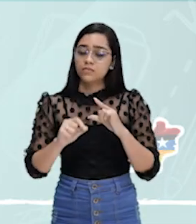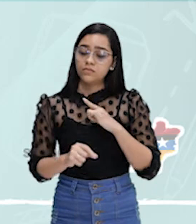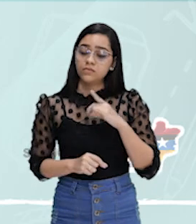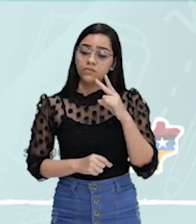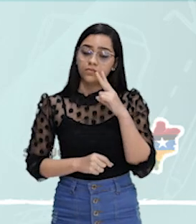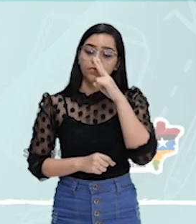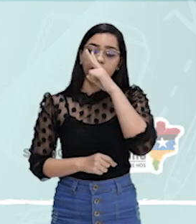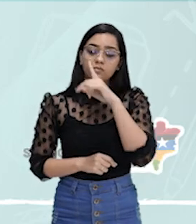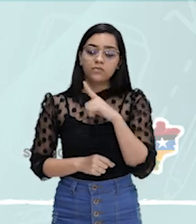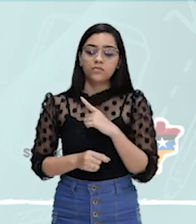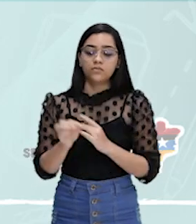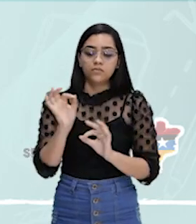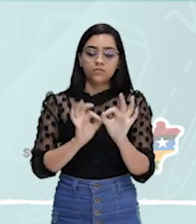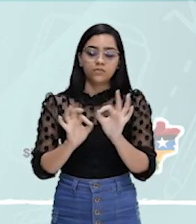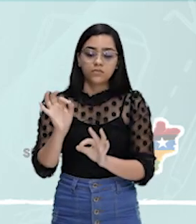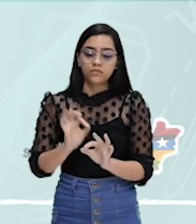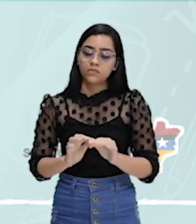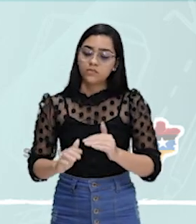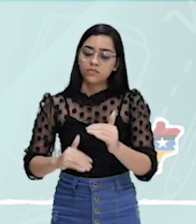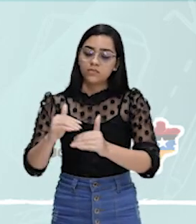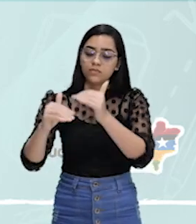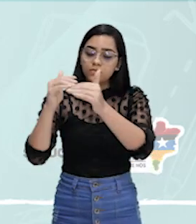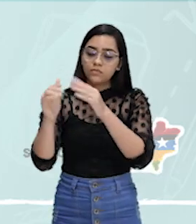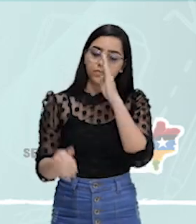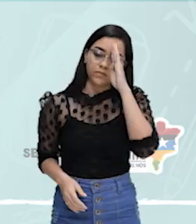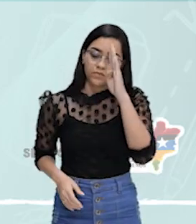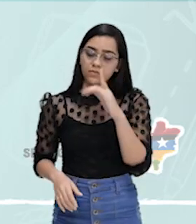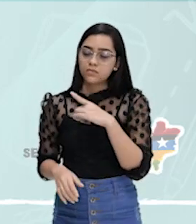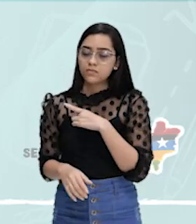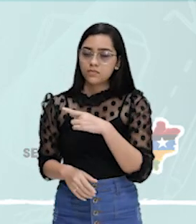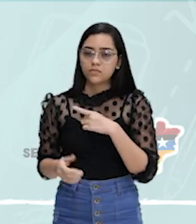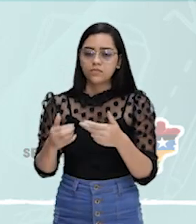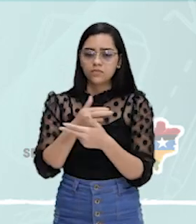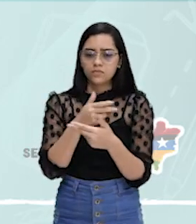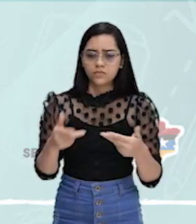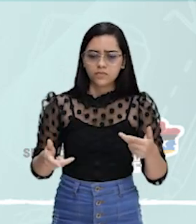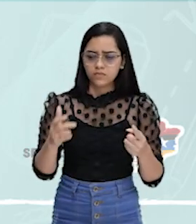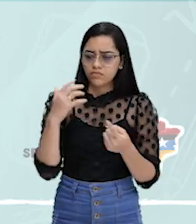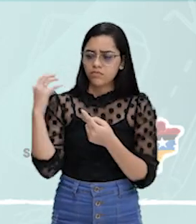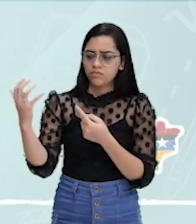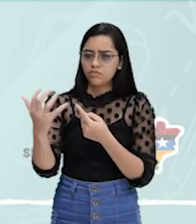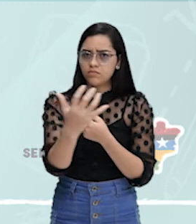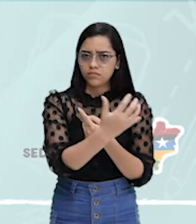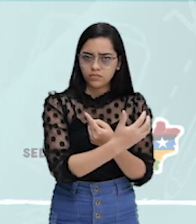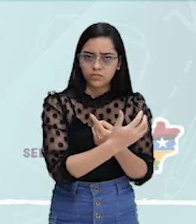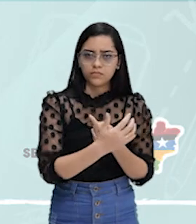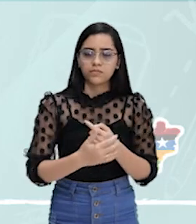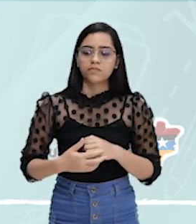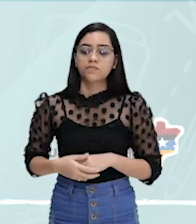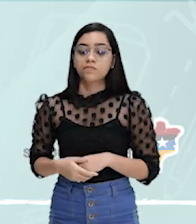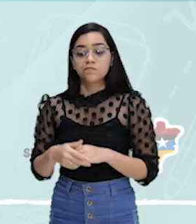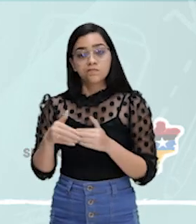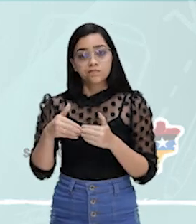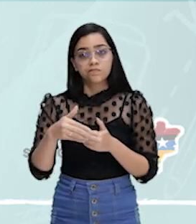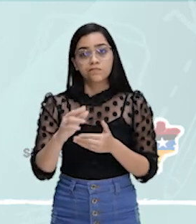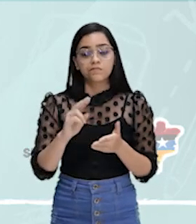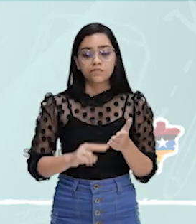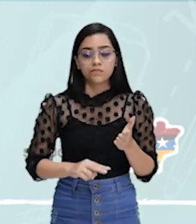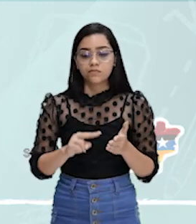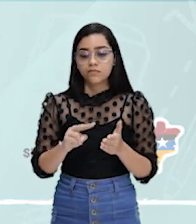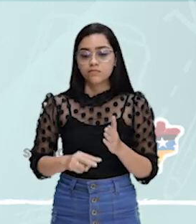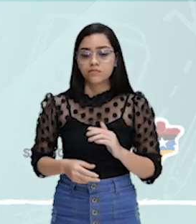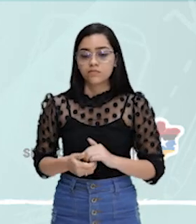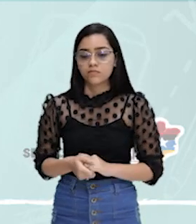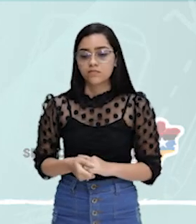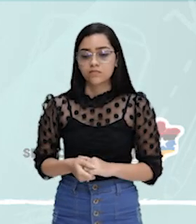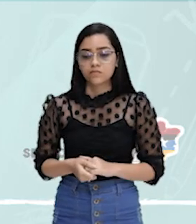para garantir a ordem e o progresso, principalmente frente às prováveis ameaças comunistas. E tendo